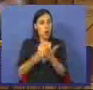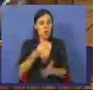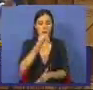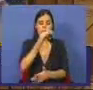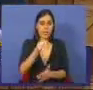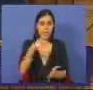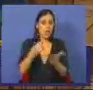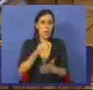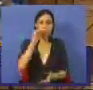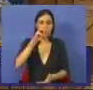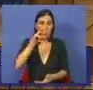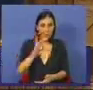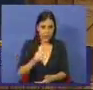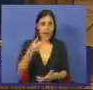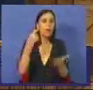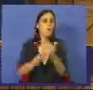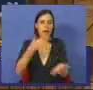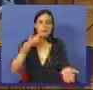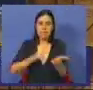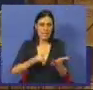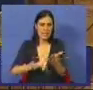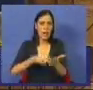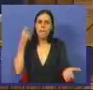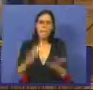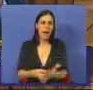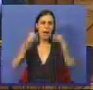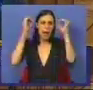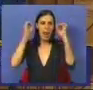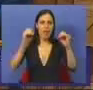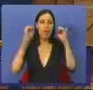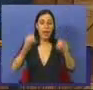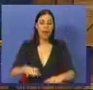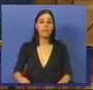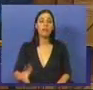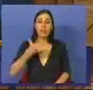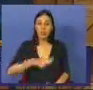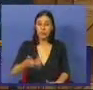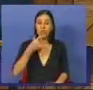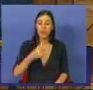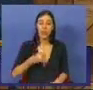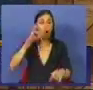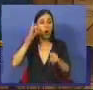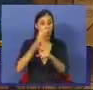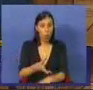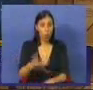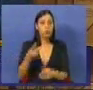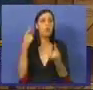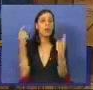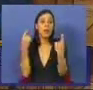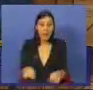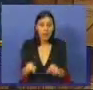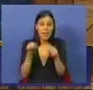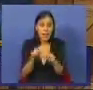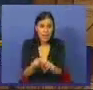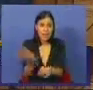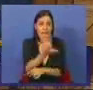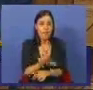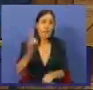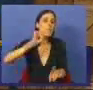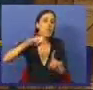IRS, não paga IMT, não paga selo, não paga rigorosamente nada. Se o Sr. Ministro me quiser dizer um outro produto financeiro que tenha este tipo